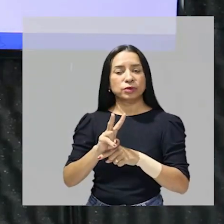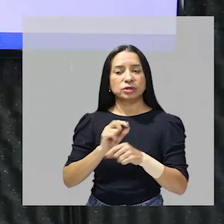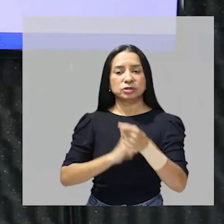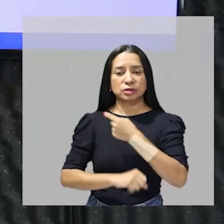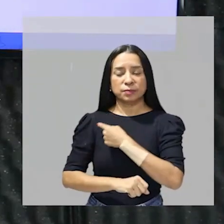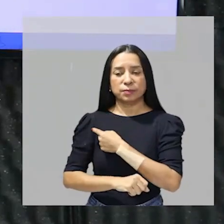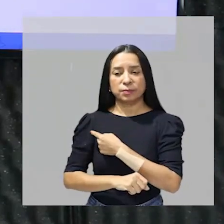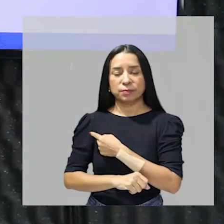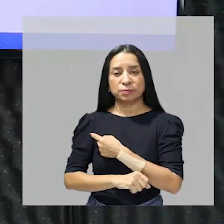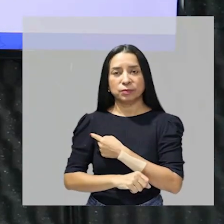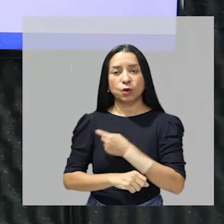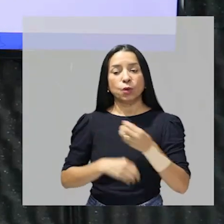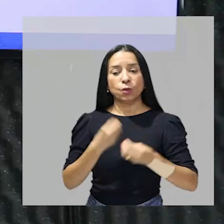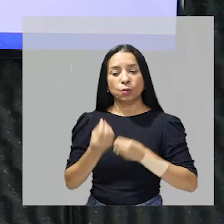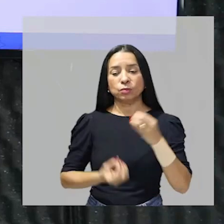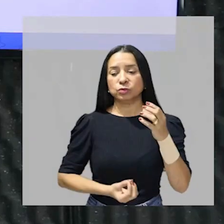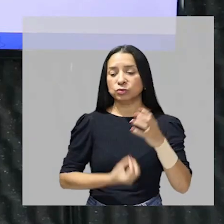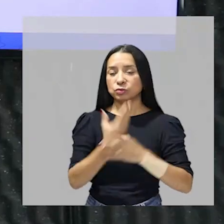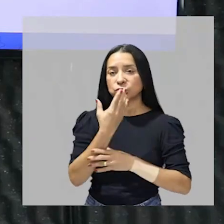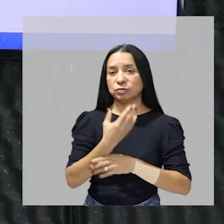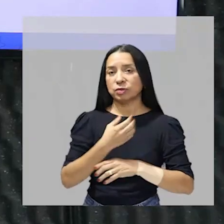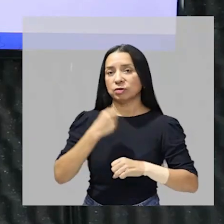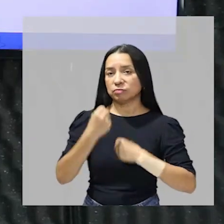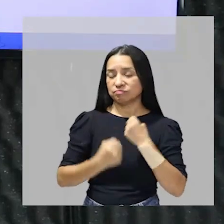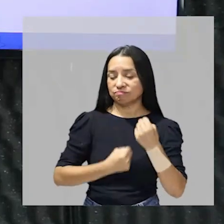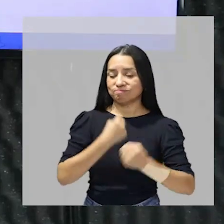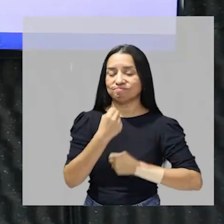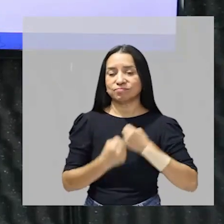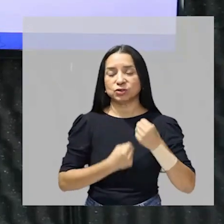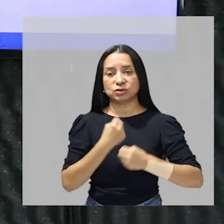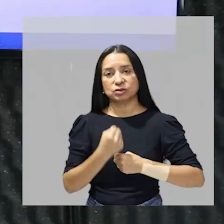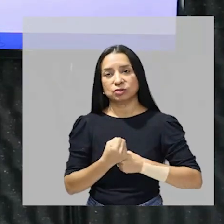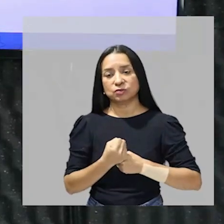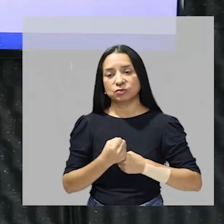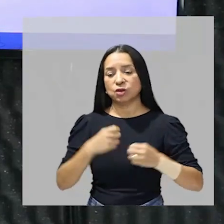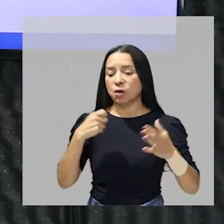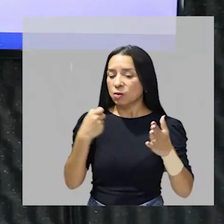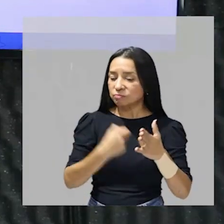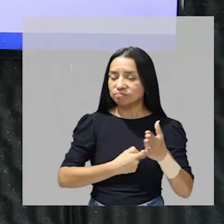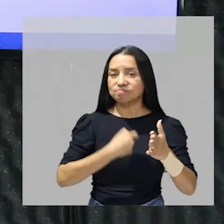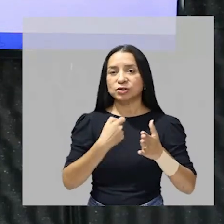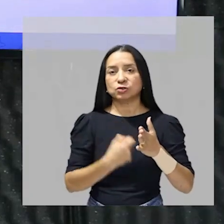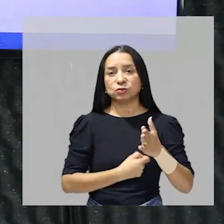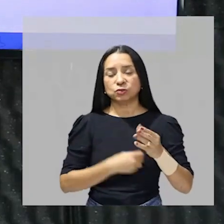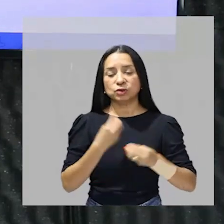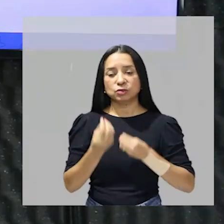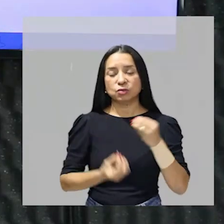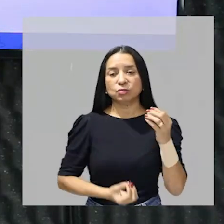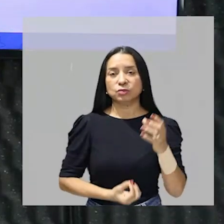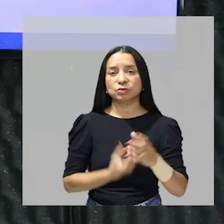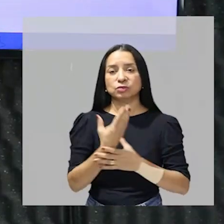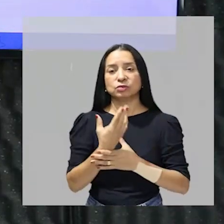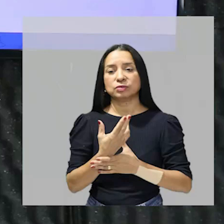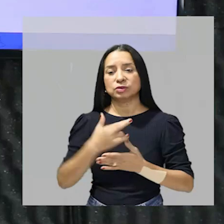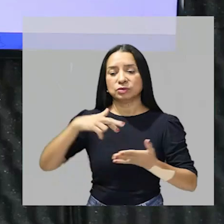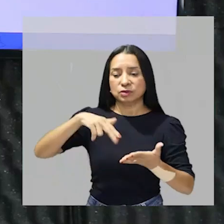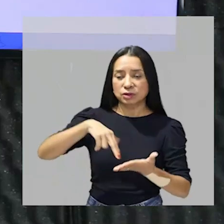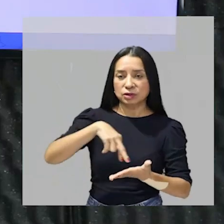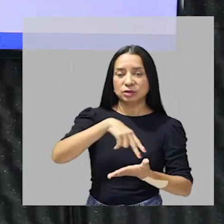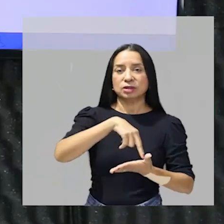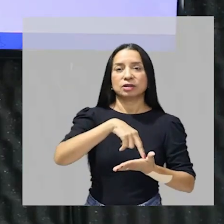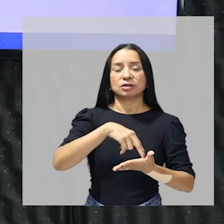foi o surgimento do atletismo, assim como foi o surgimento das lutas, assim como foi o surgimento da ginástica,